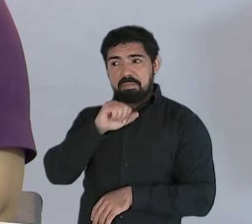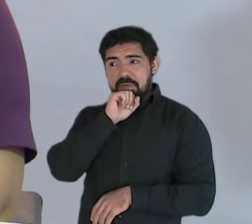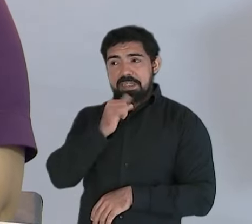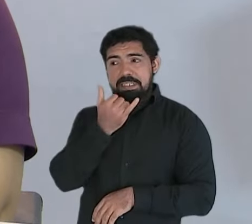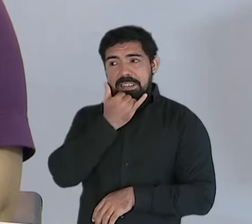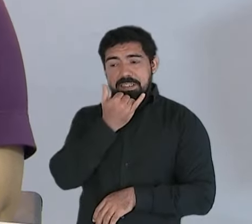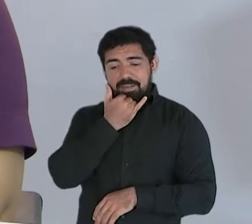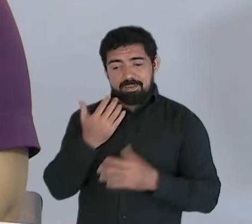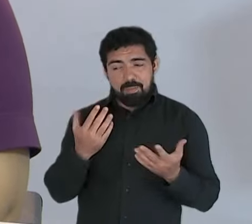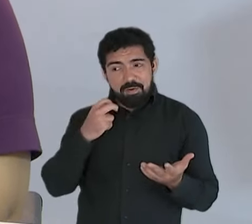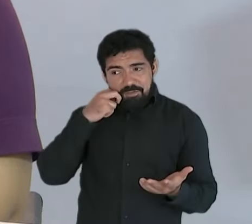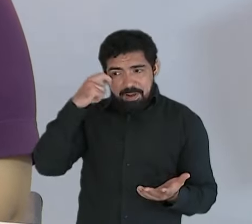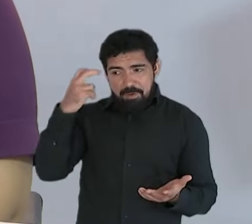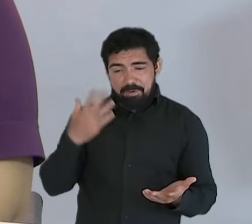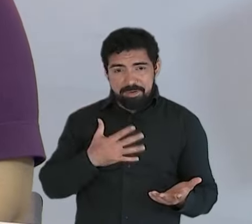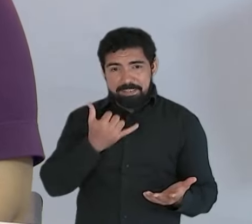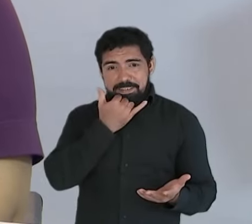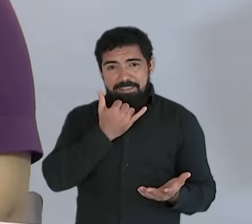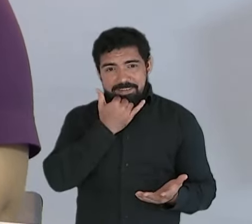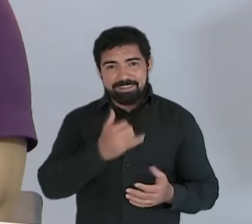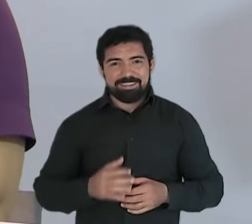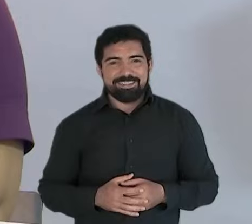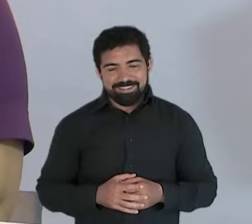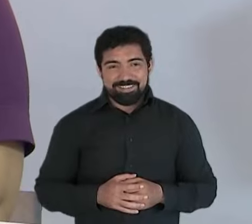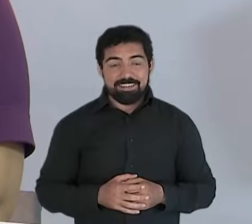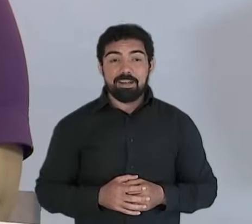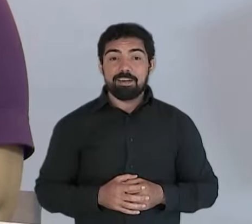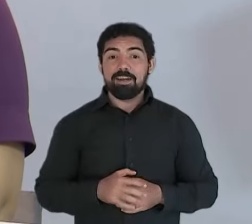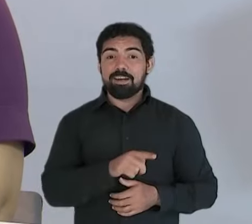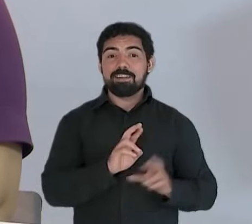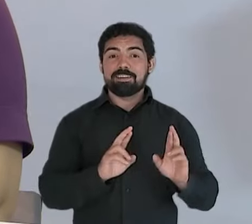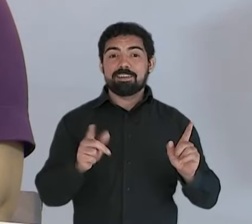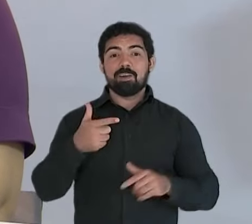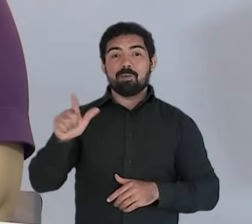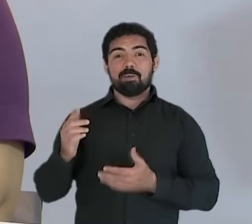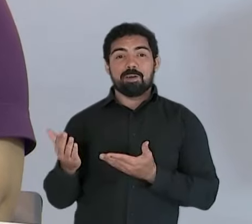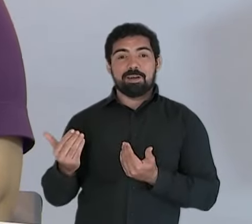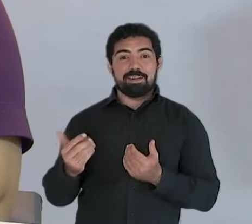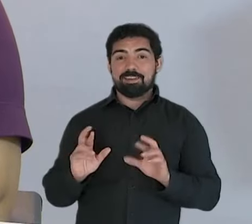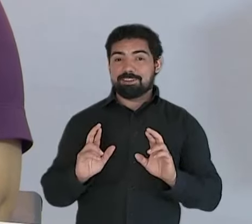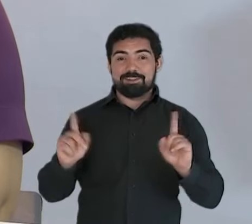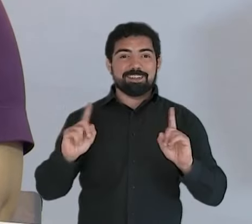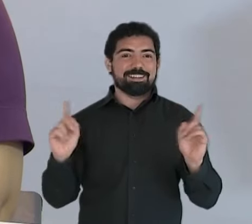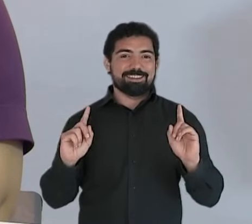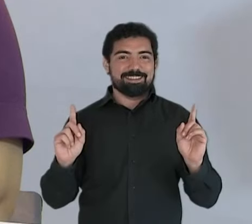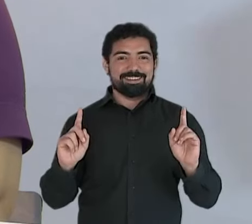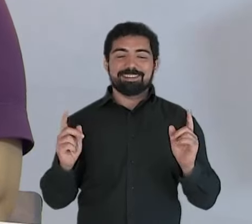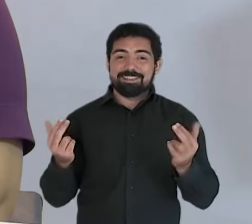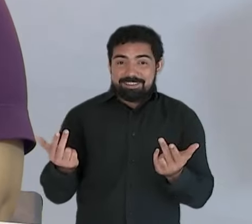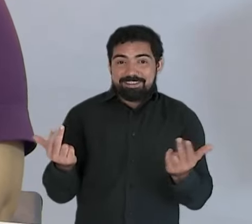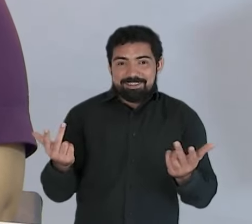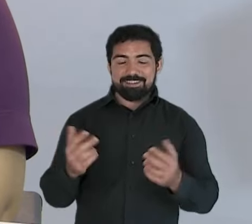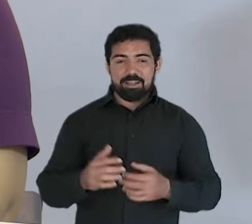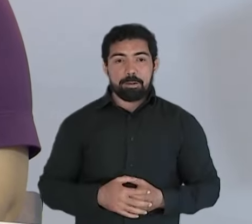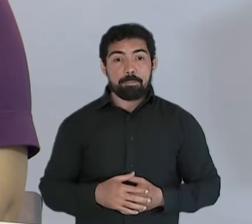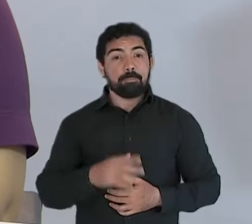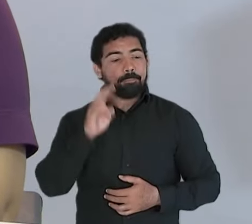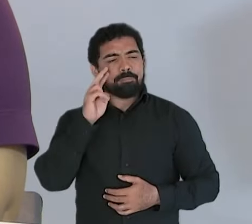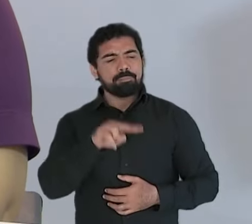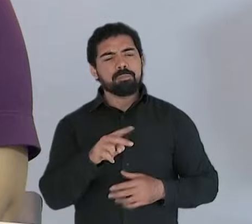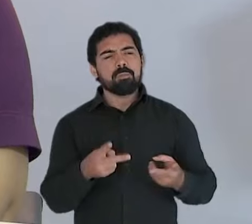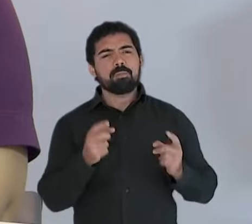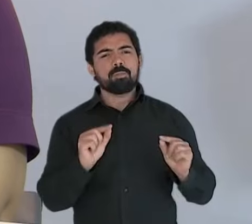Eu perto dele, então não estou preparada. Não é nada diferente dos outros adolescentes. Nada. Aí isso é ótimo. Aí a gente vê, assim, que